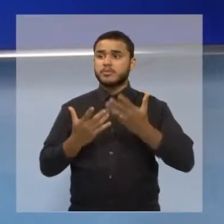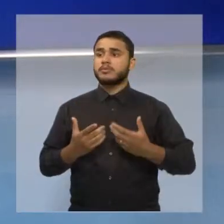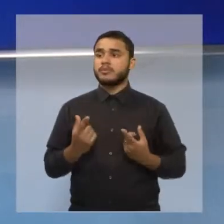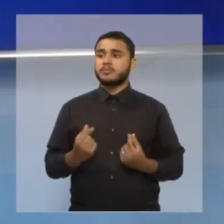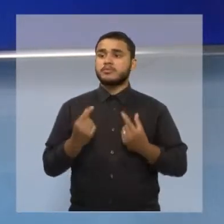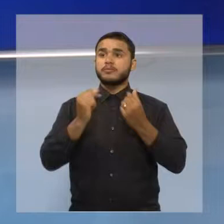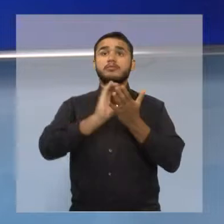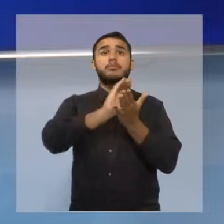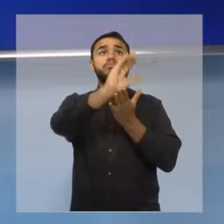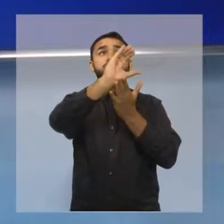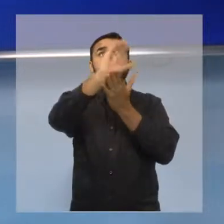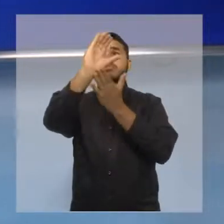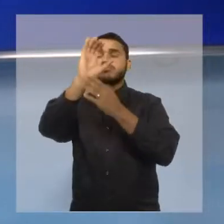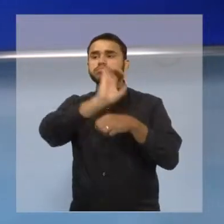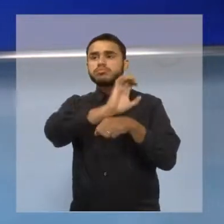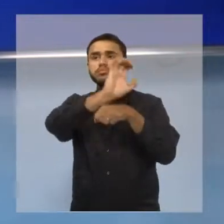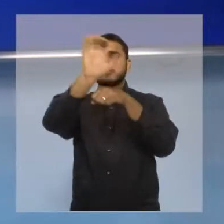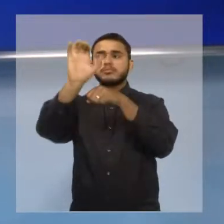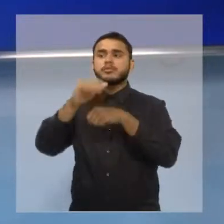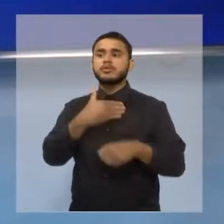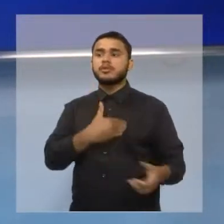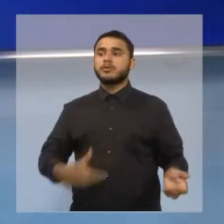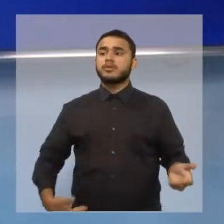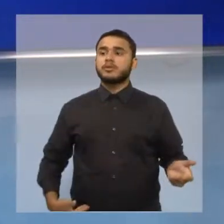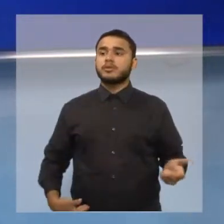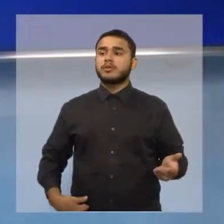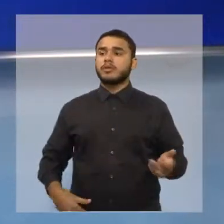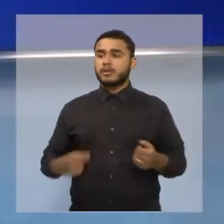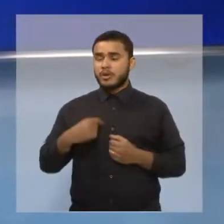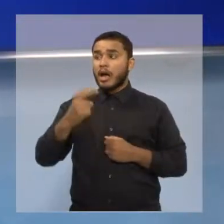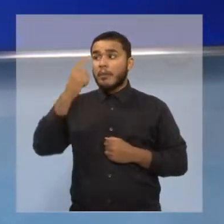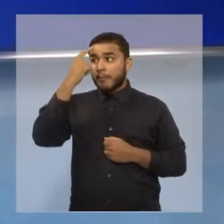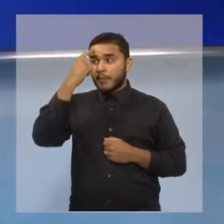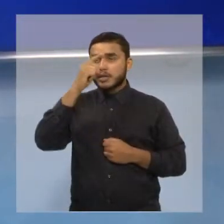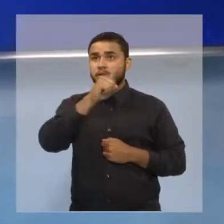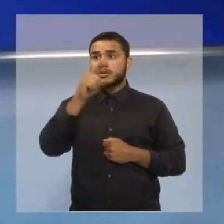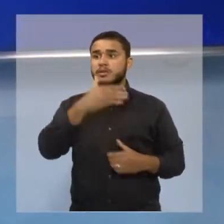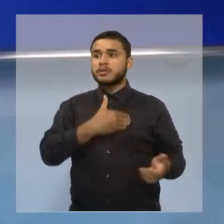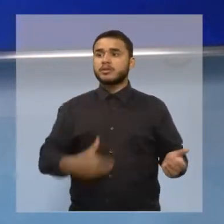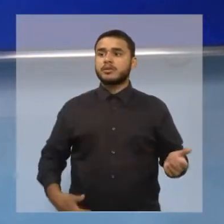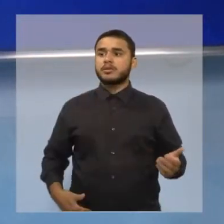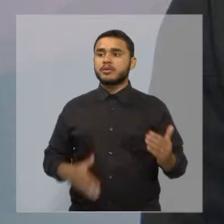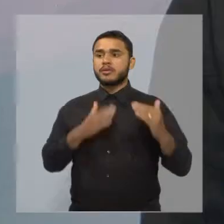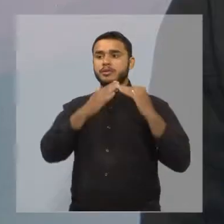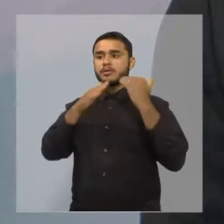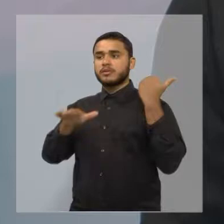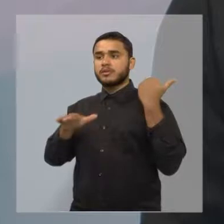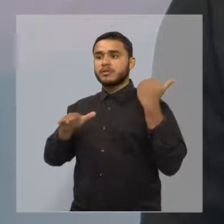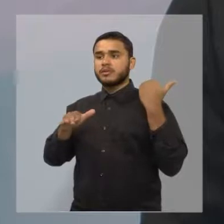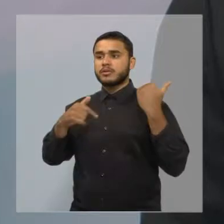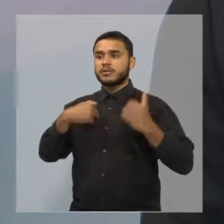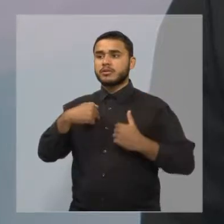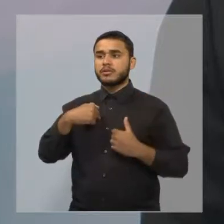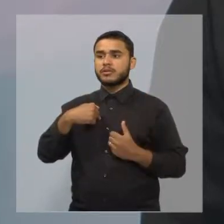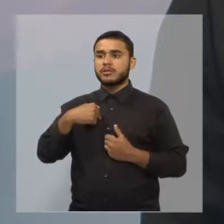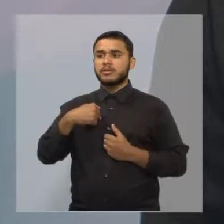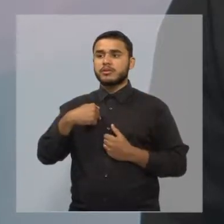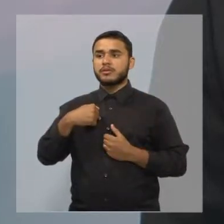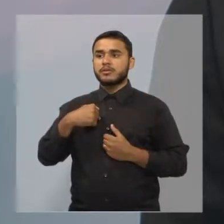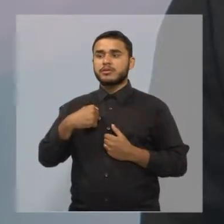seriam repassados para governadores que estavam em dissonância com o seu